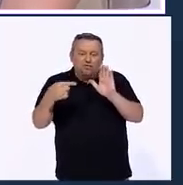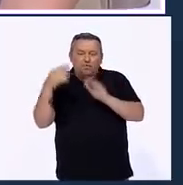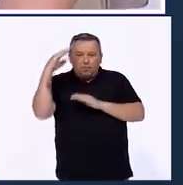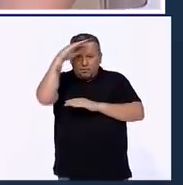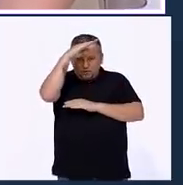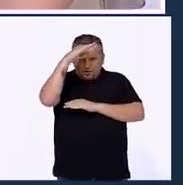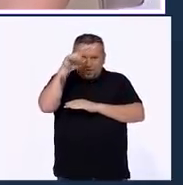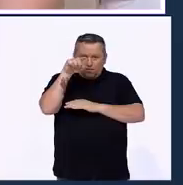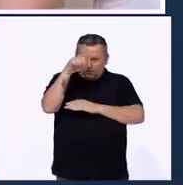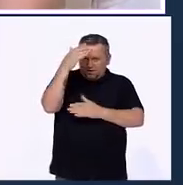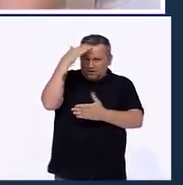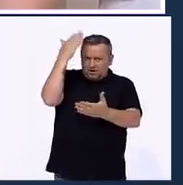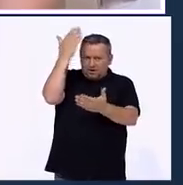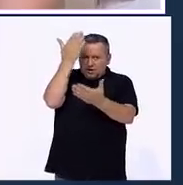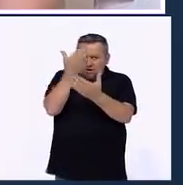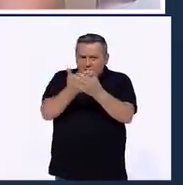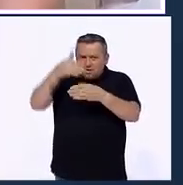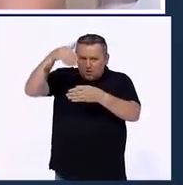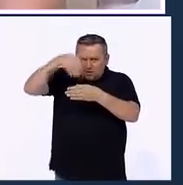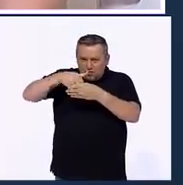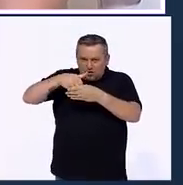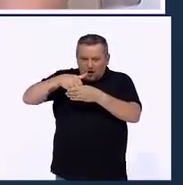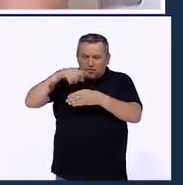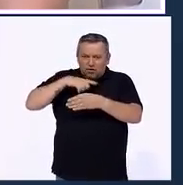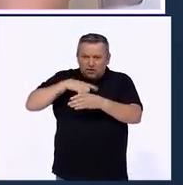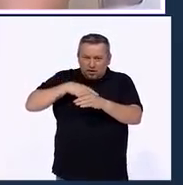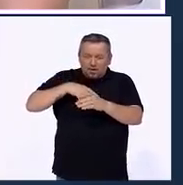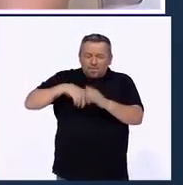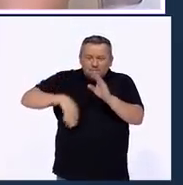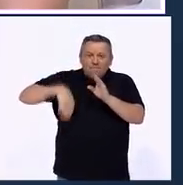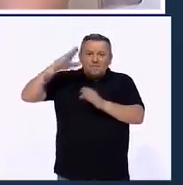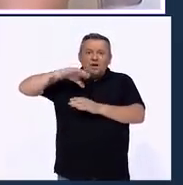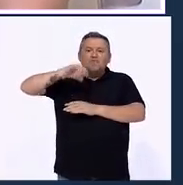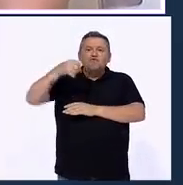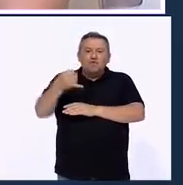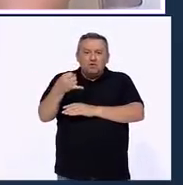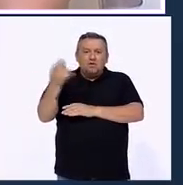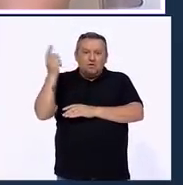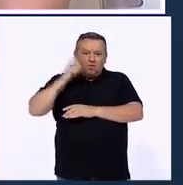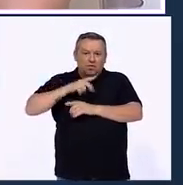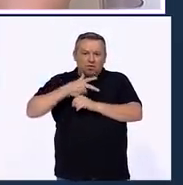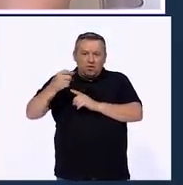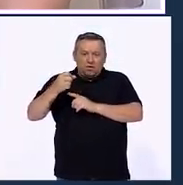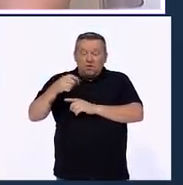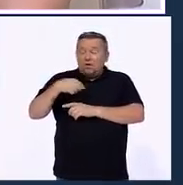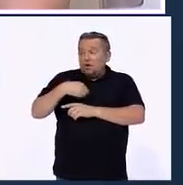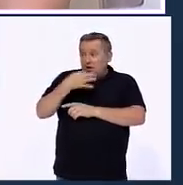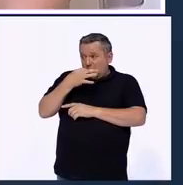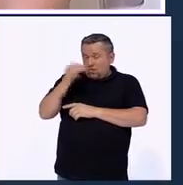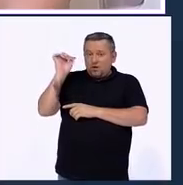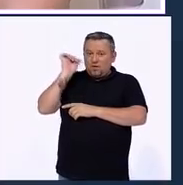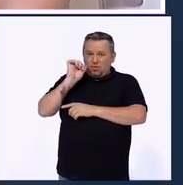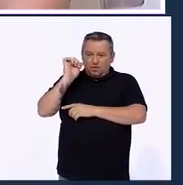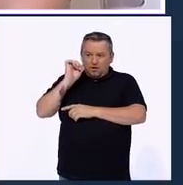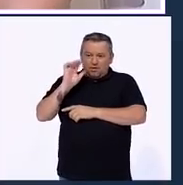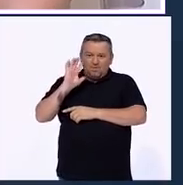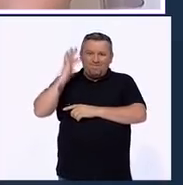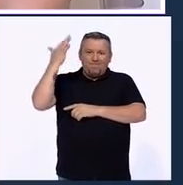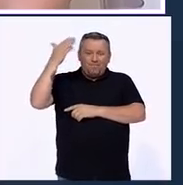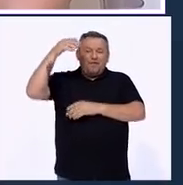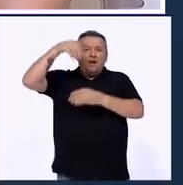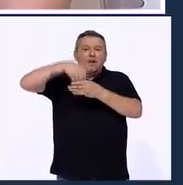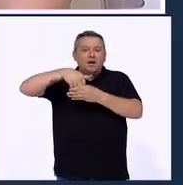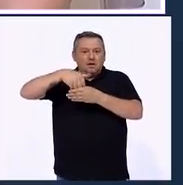que o seu candidato tem mais chance? Primeiro, eu acredito que as mulheres decidirão a eleição. Né? As mulheres, a partir